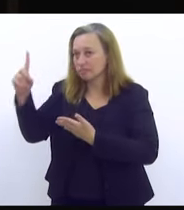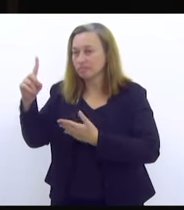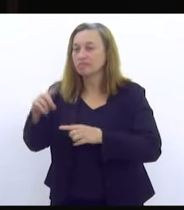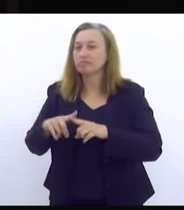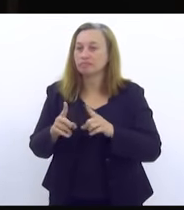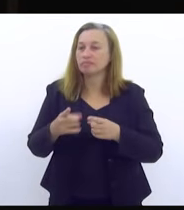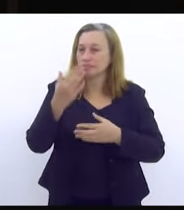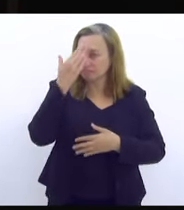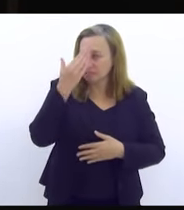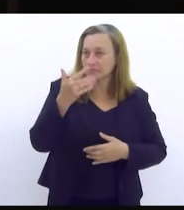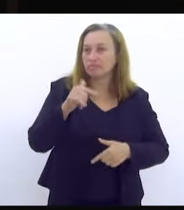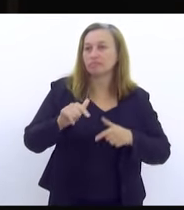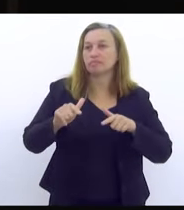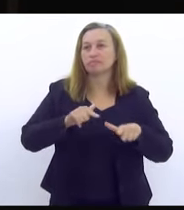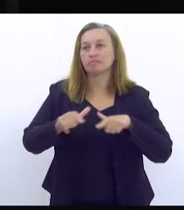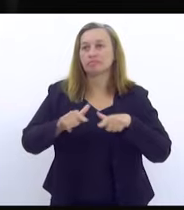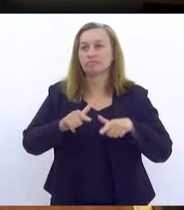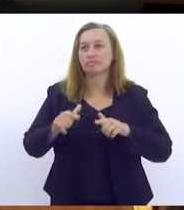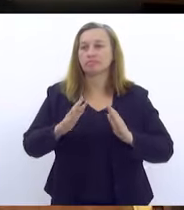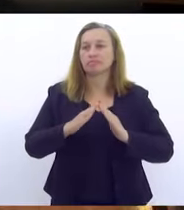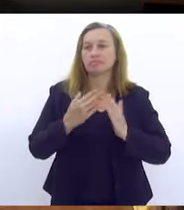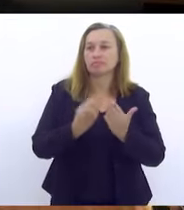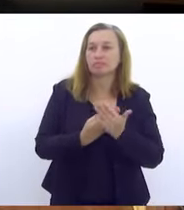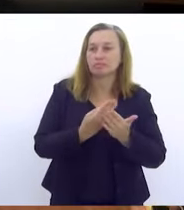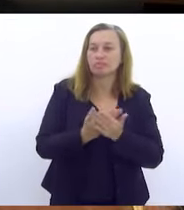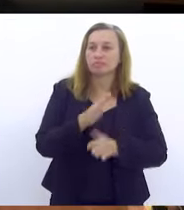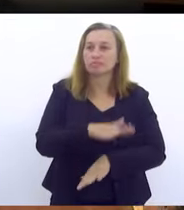também graças ao trabalho da EBI.